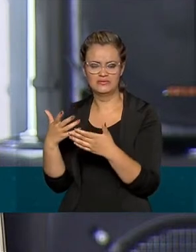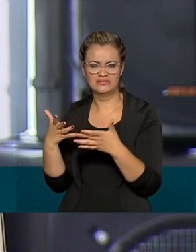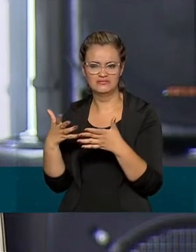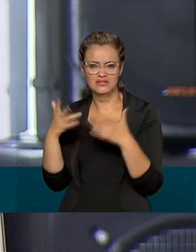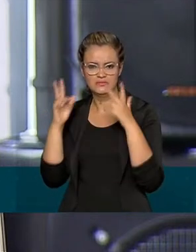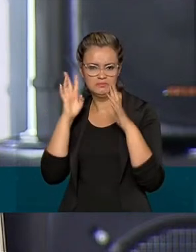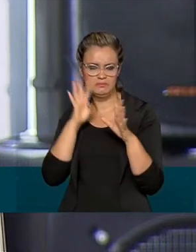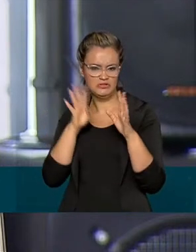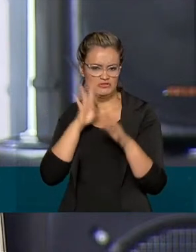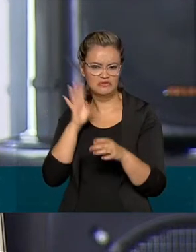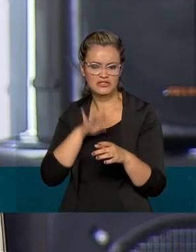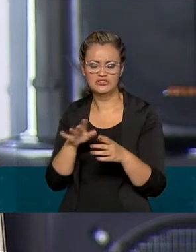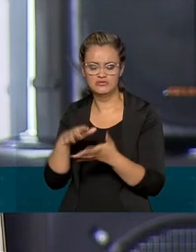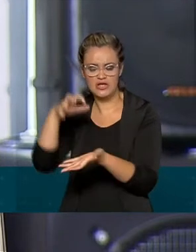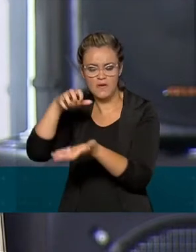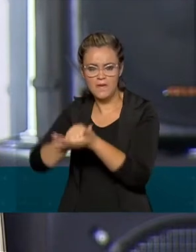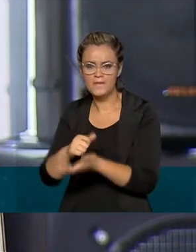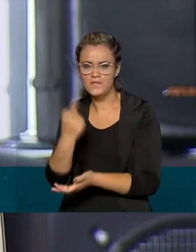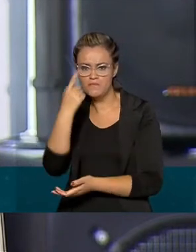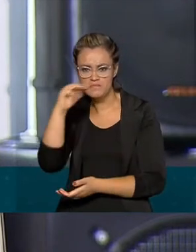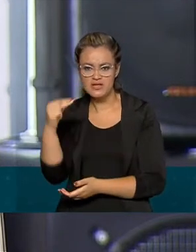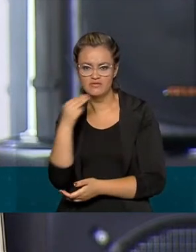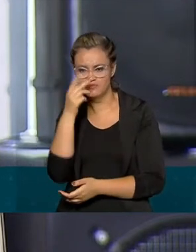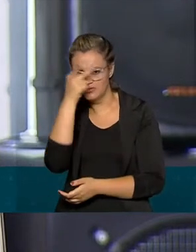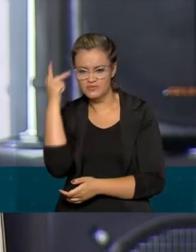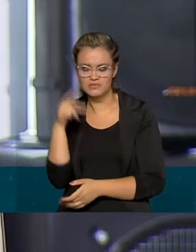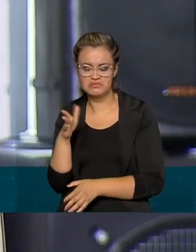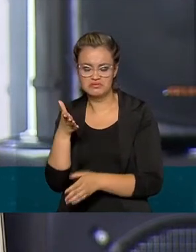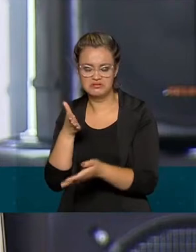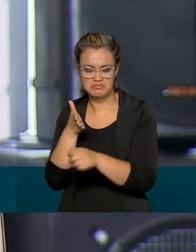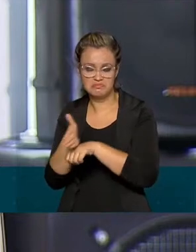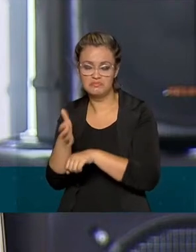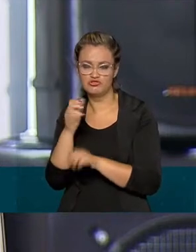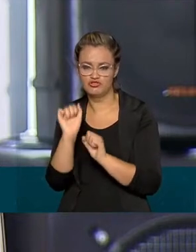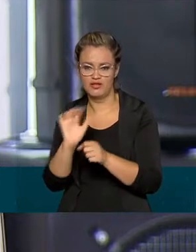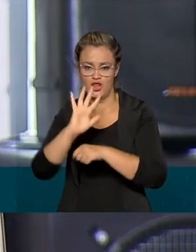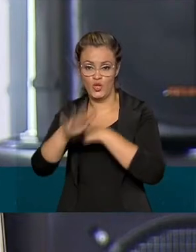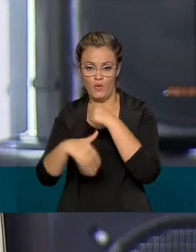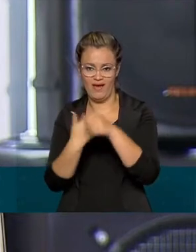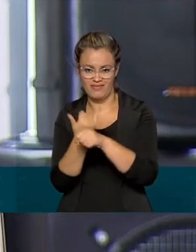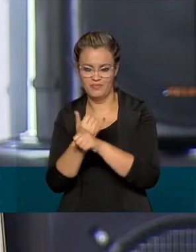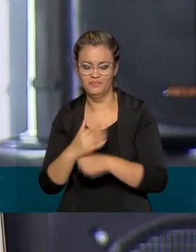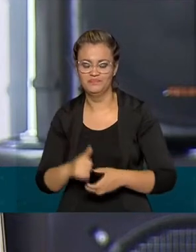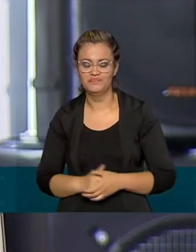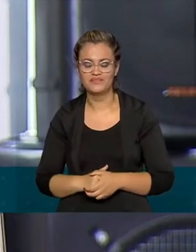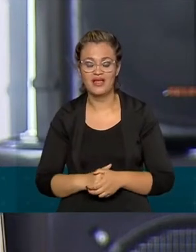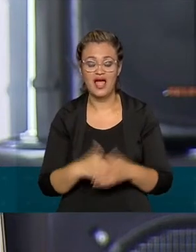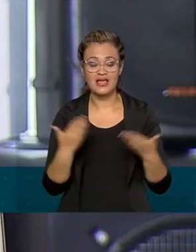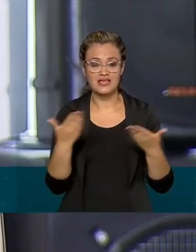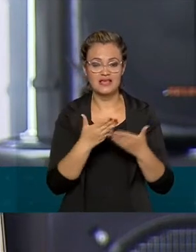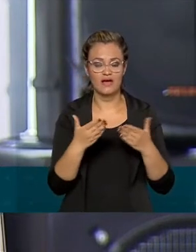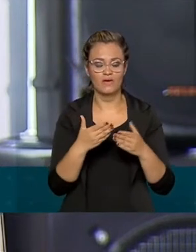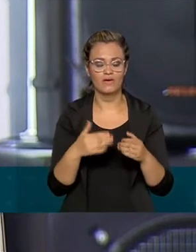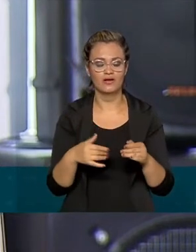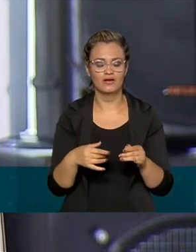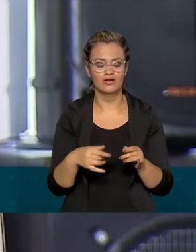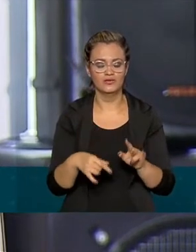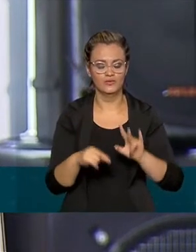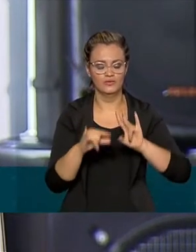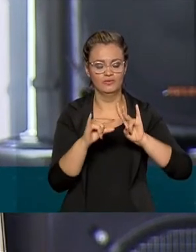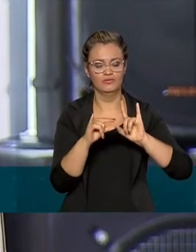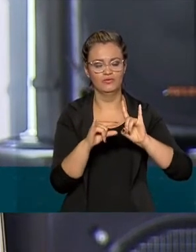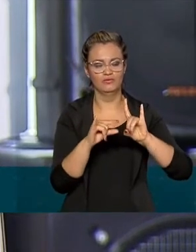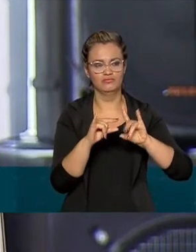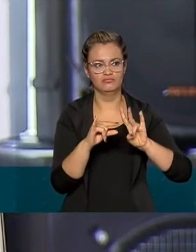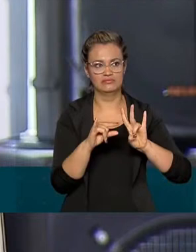atingirá a marca de 1 milhão de inscritos em breve. Ao todo, com o recém-criado LinkedIn, serão quase 8 milhões